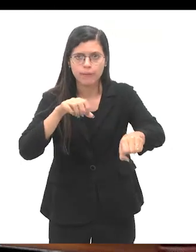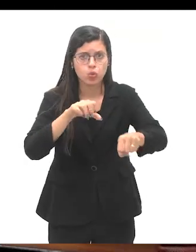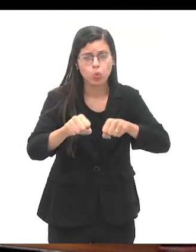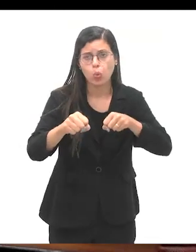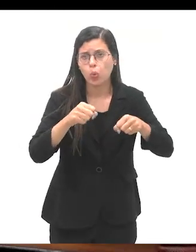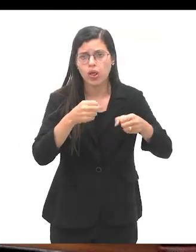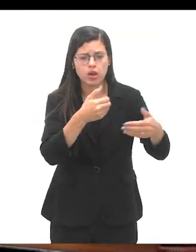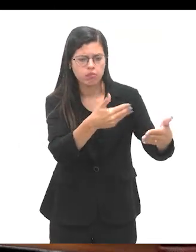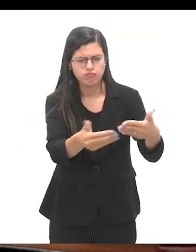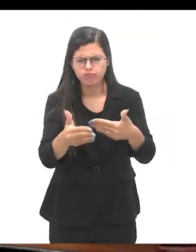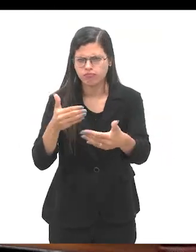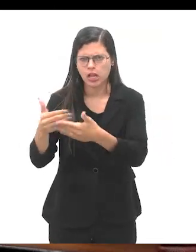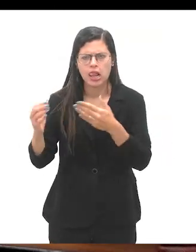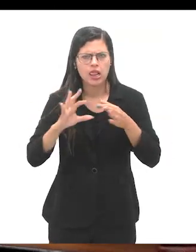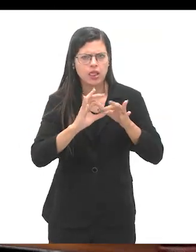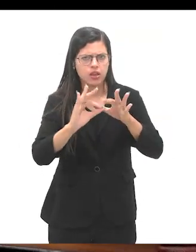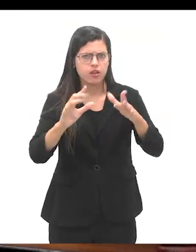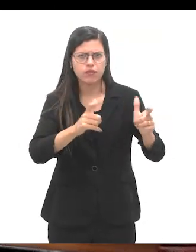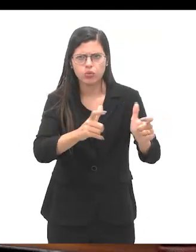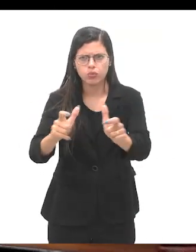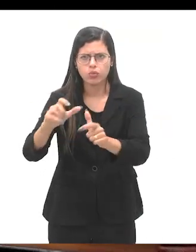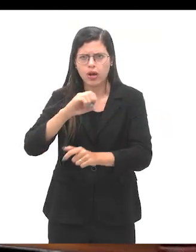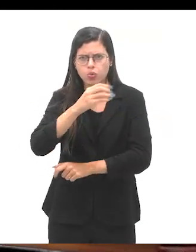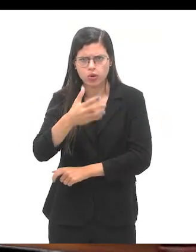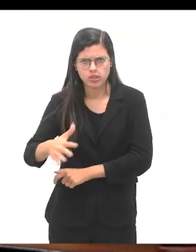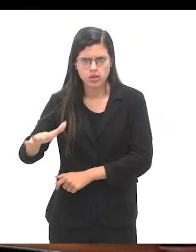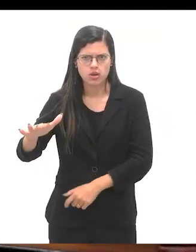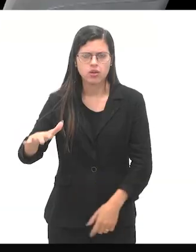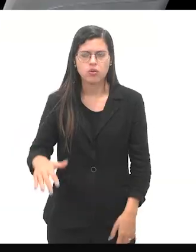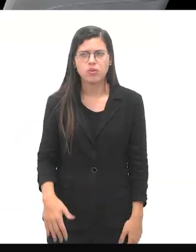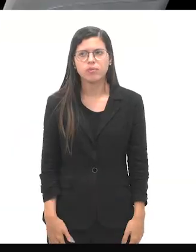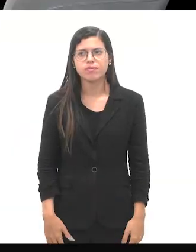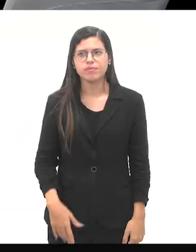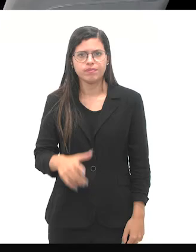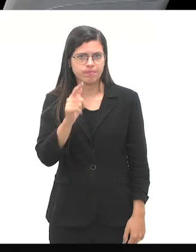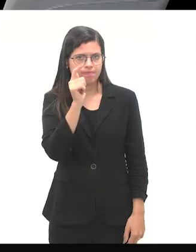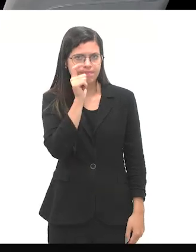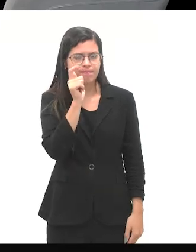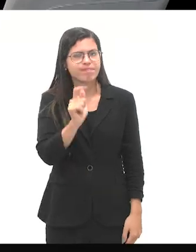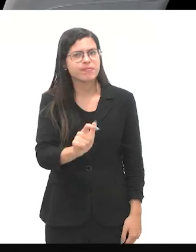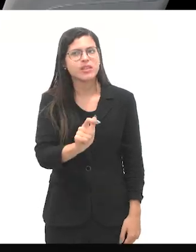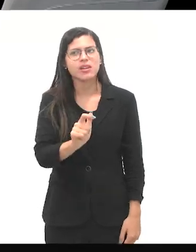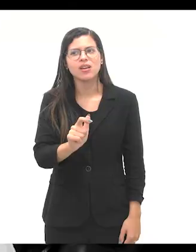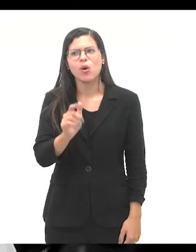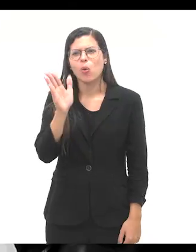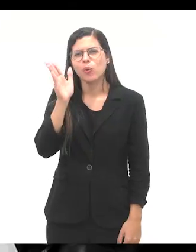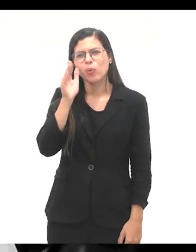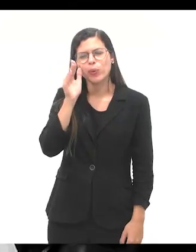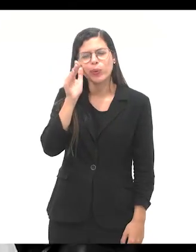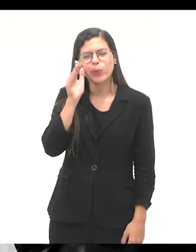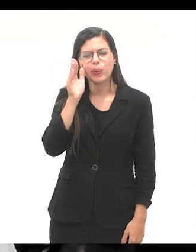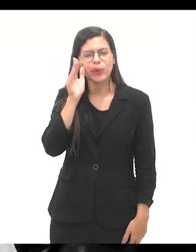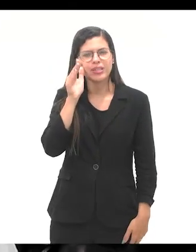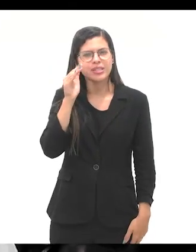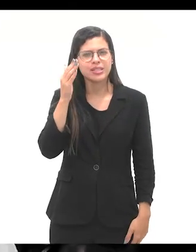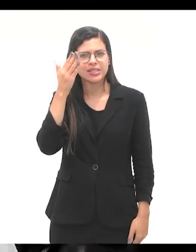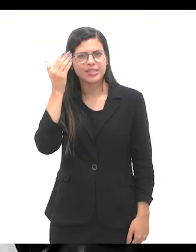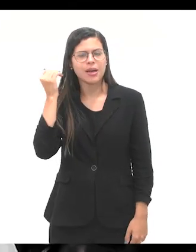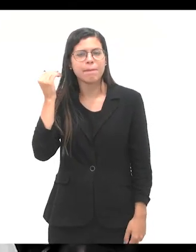em qualquer ambiente do oceano. Muito interessante, seu Manuel. Fiquei curiosa de saber